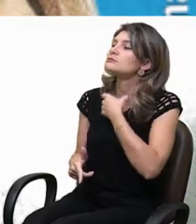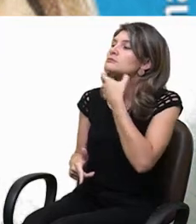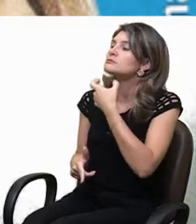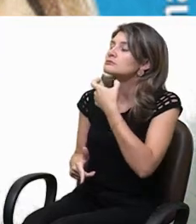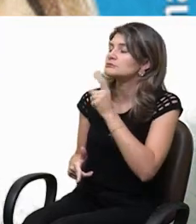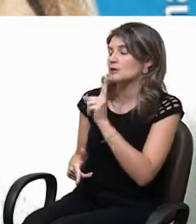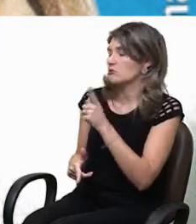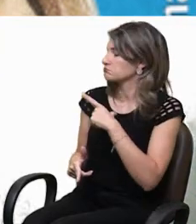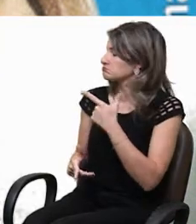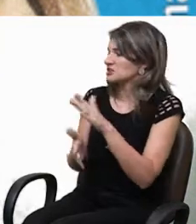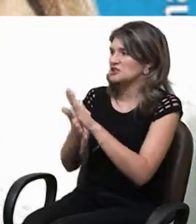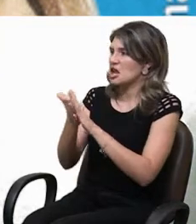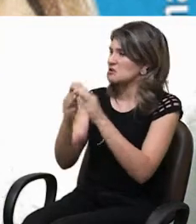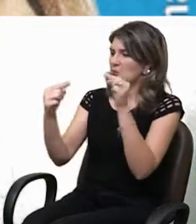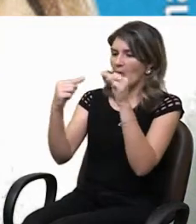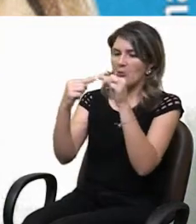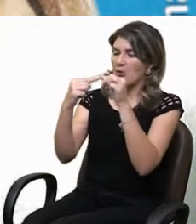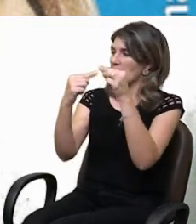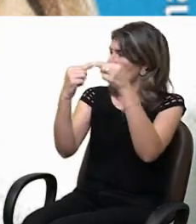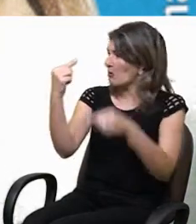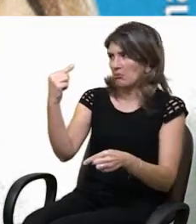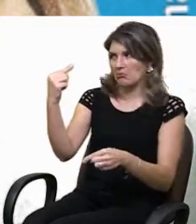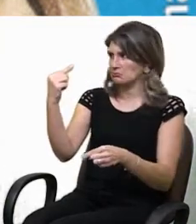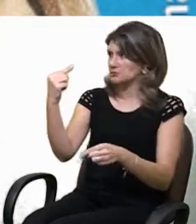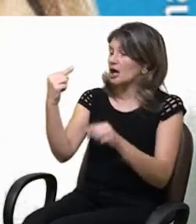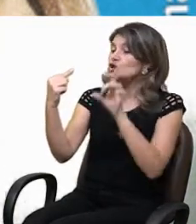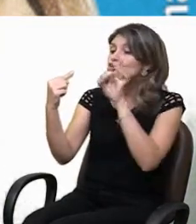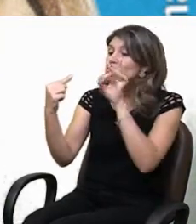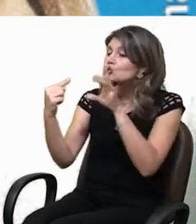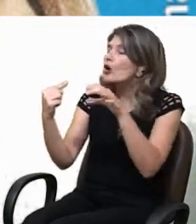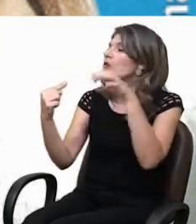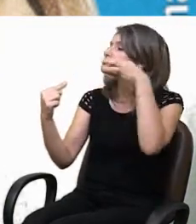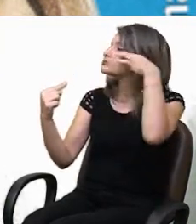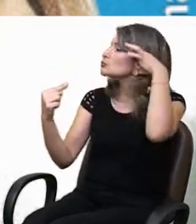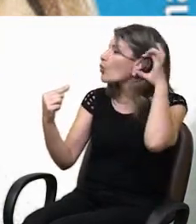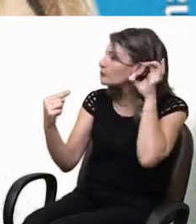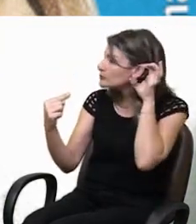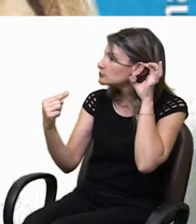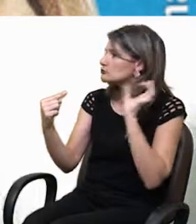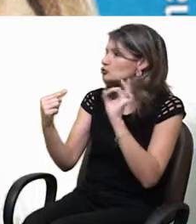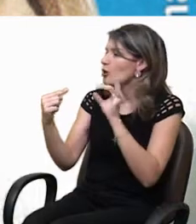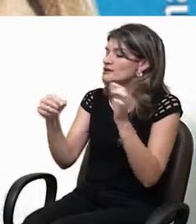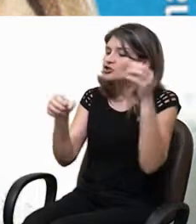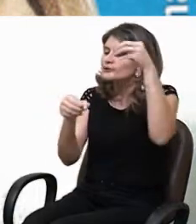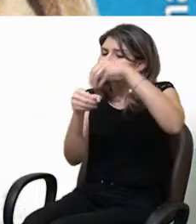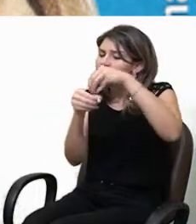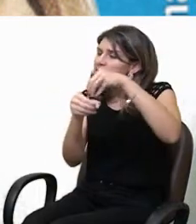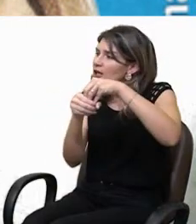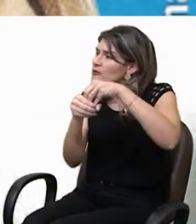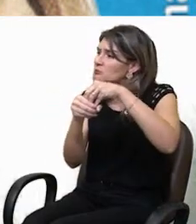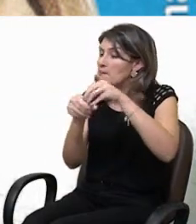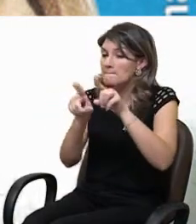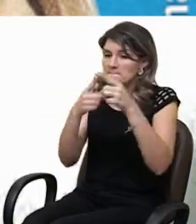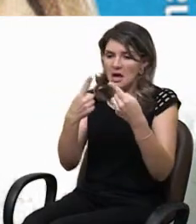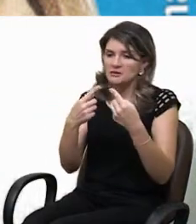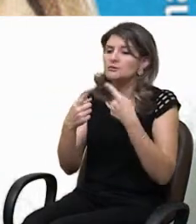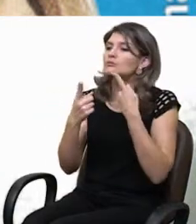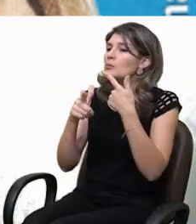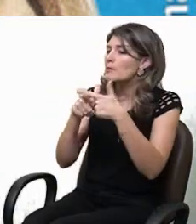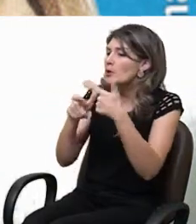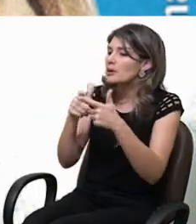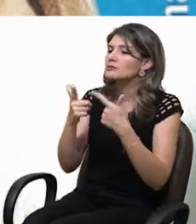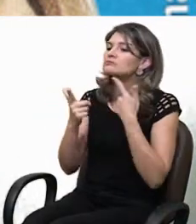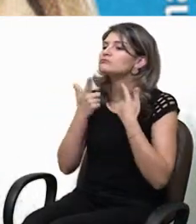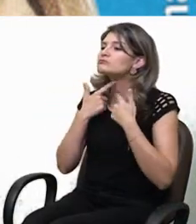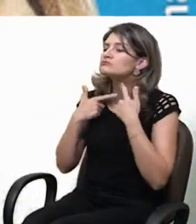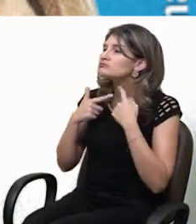vocais. Ela tem um problema em algum lugar do ouvido, seja na cóclea, mas ela não tem problema nas cordas